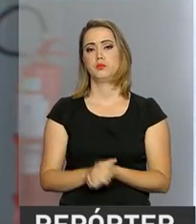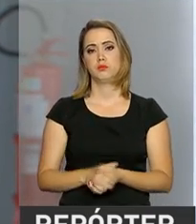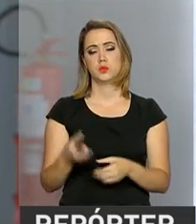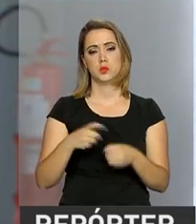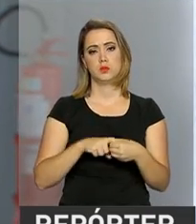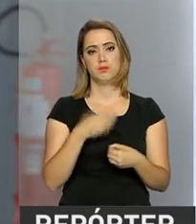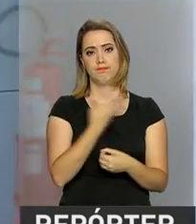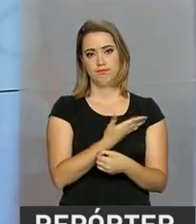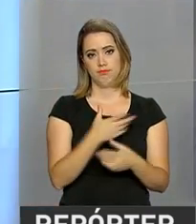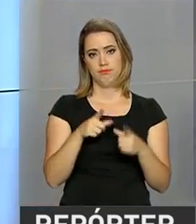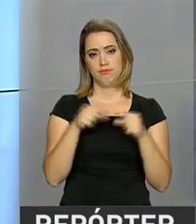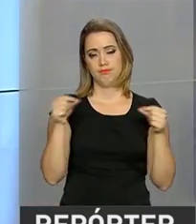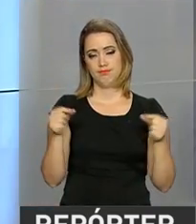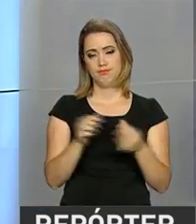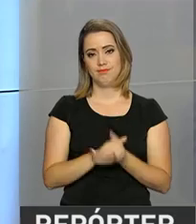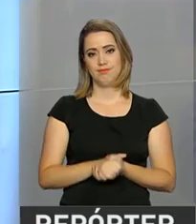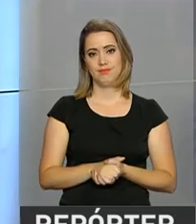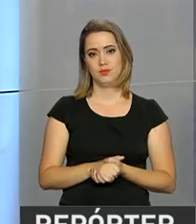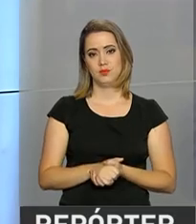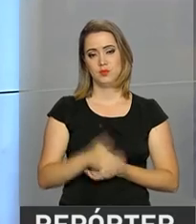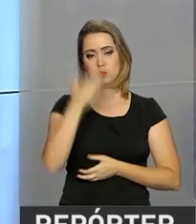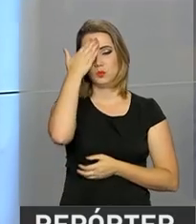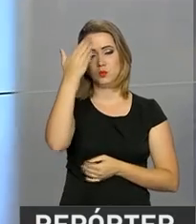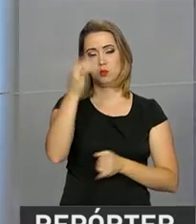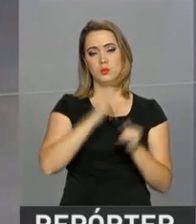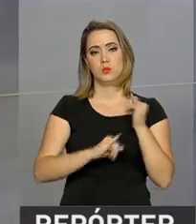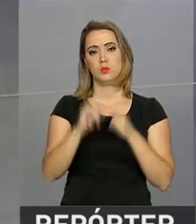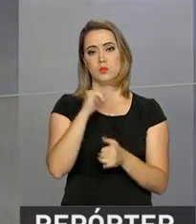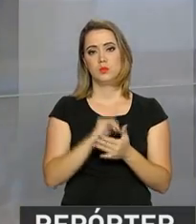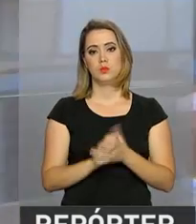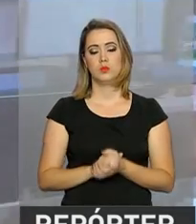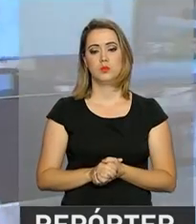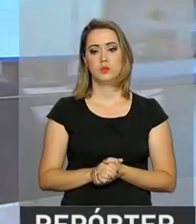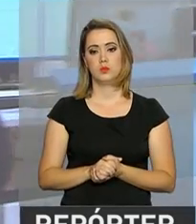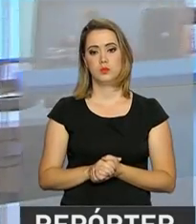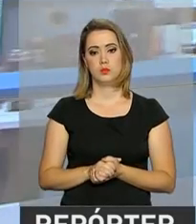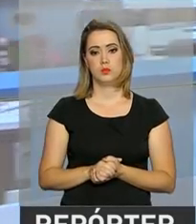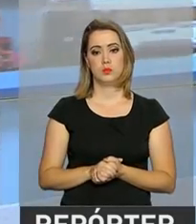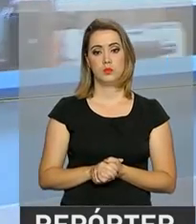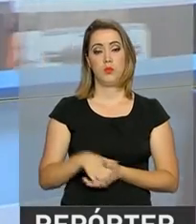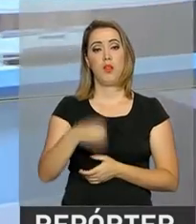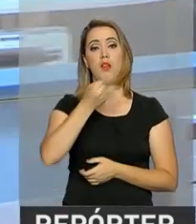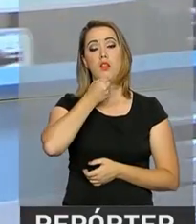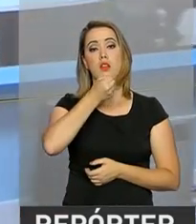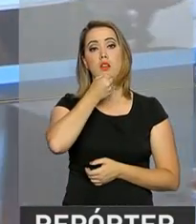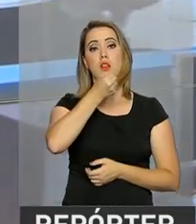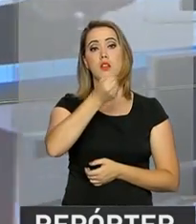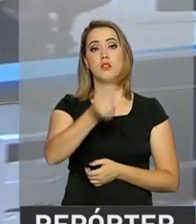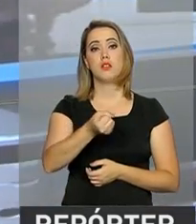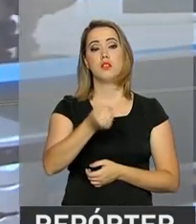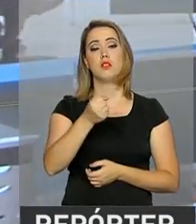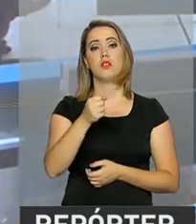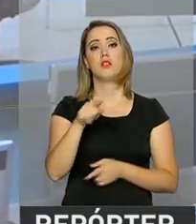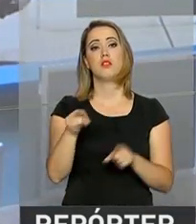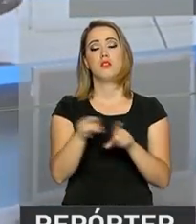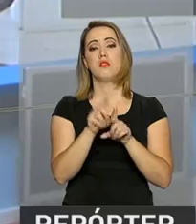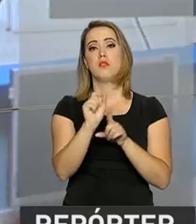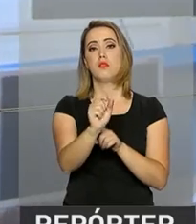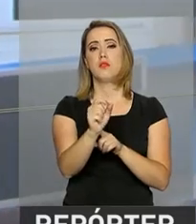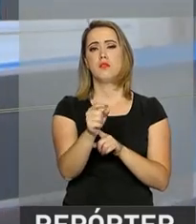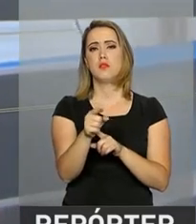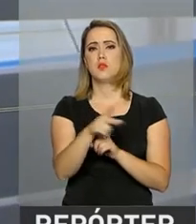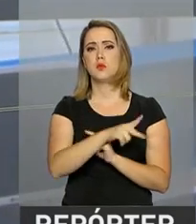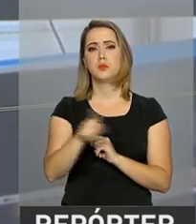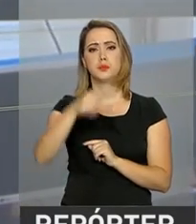volto com você no estúdio Roberto Muito obrigado Paulo pelas informações e em entrevista à agência de Notícias reuters o